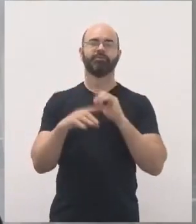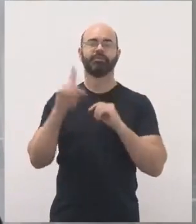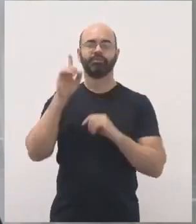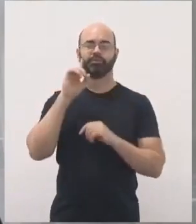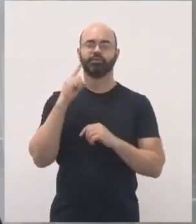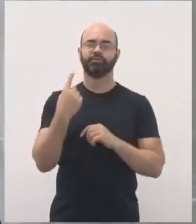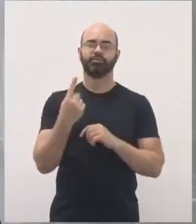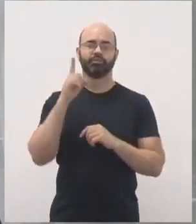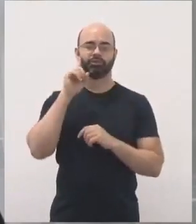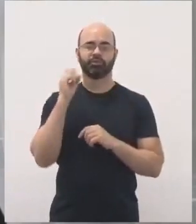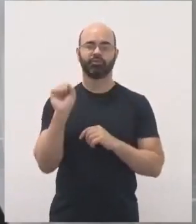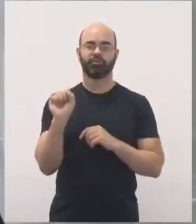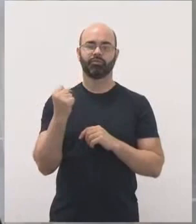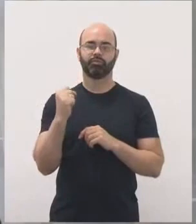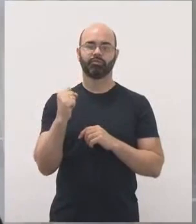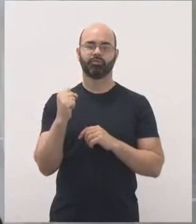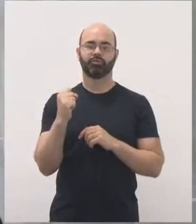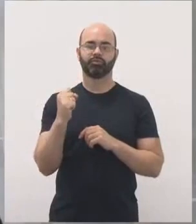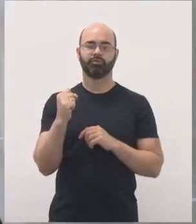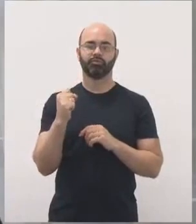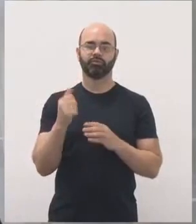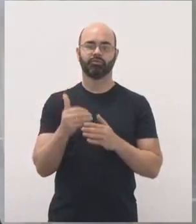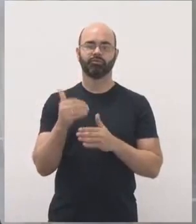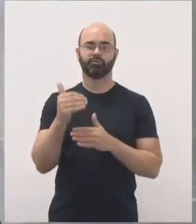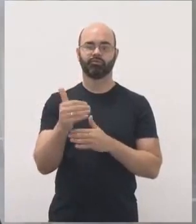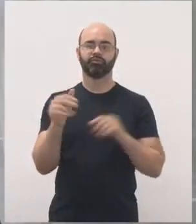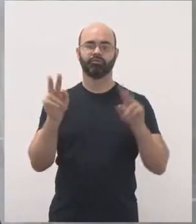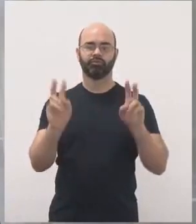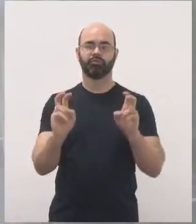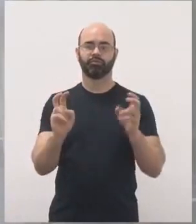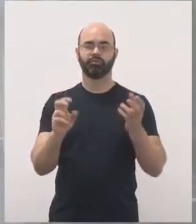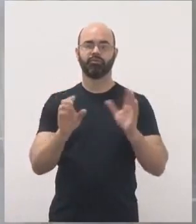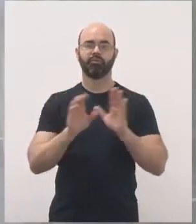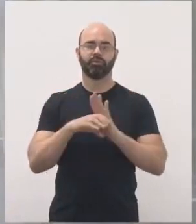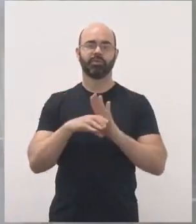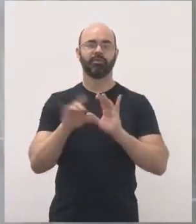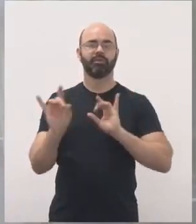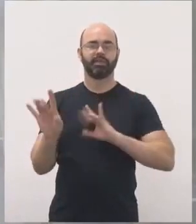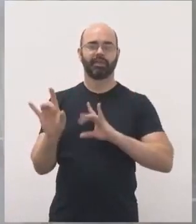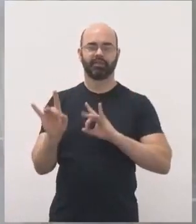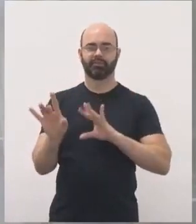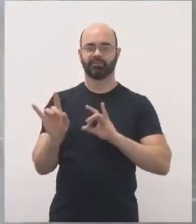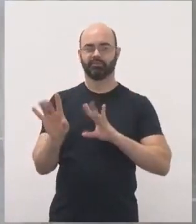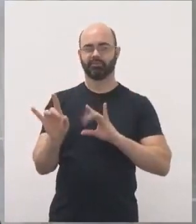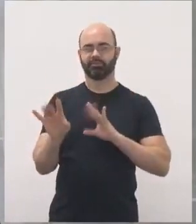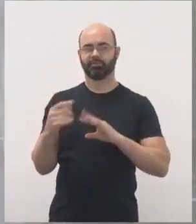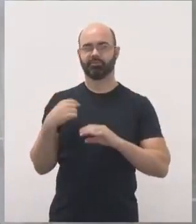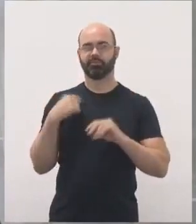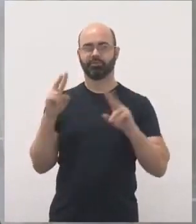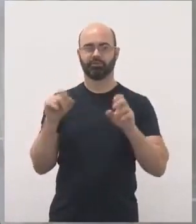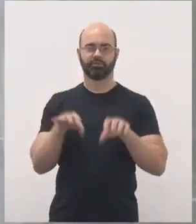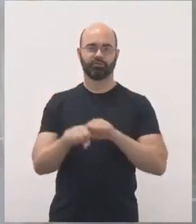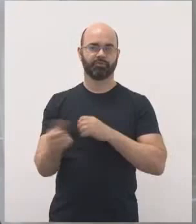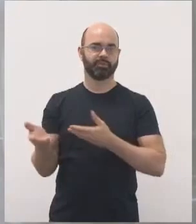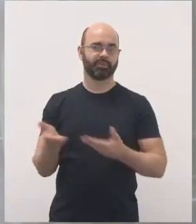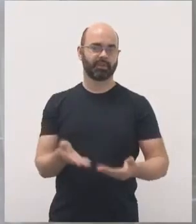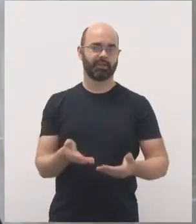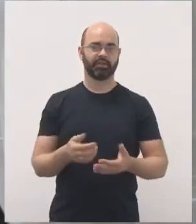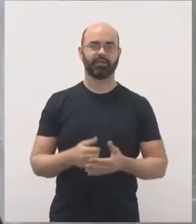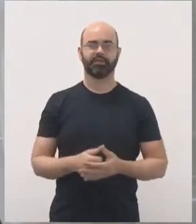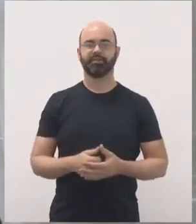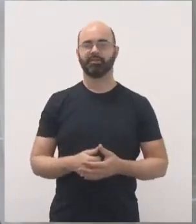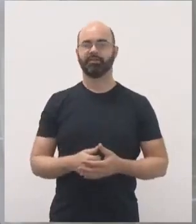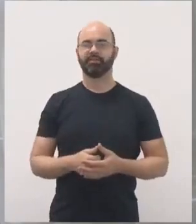8, para além dos conceitos técnicos que a gente vai trazer na formação,